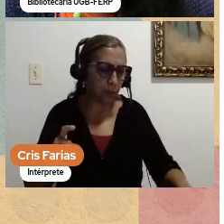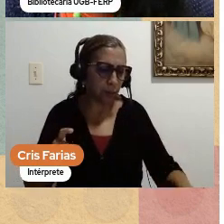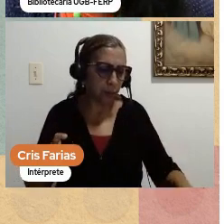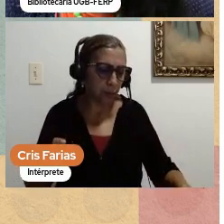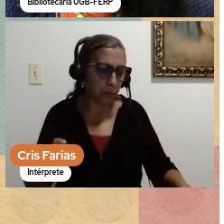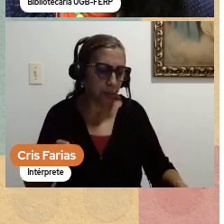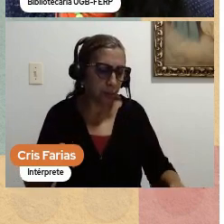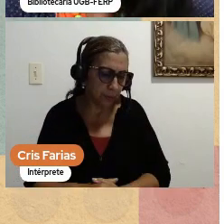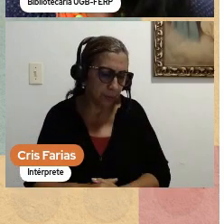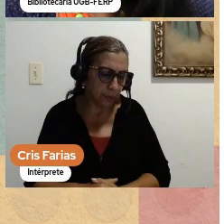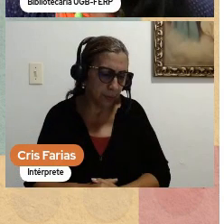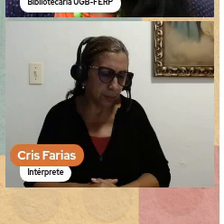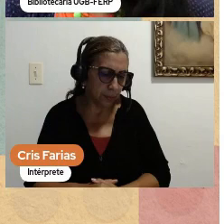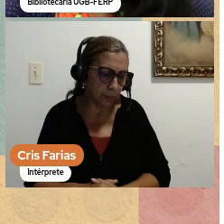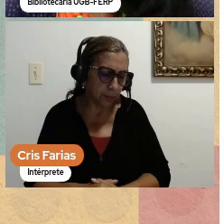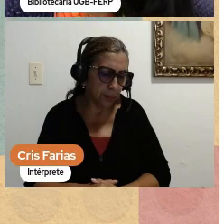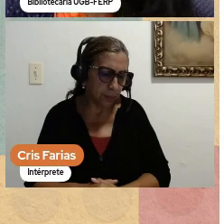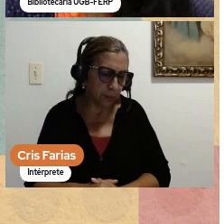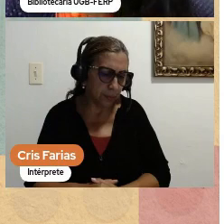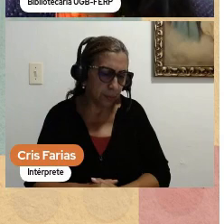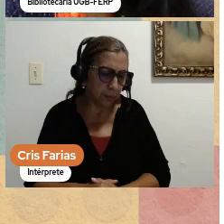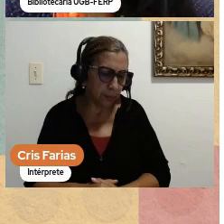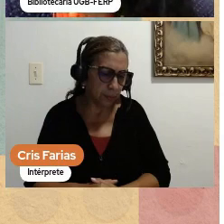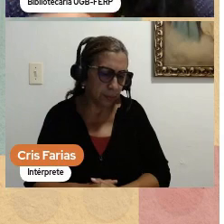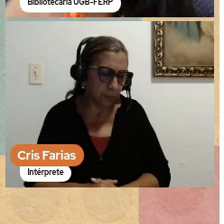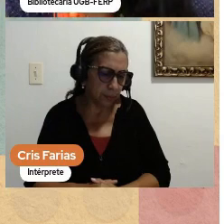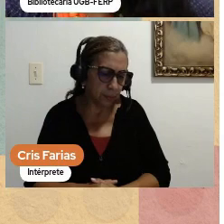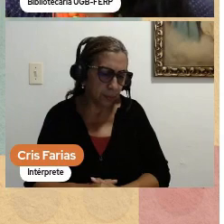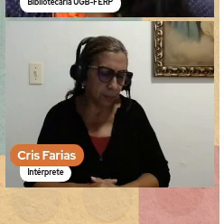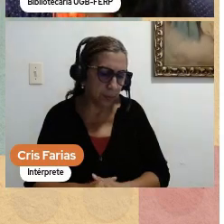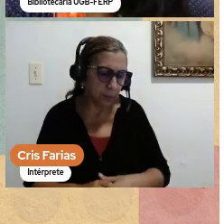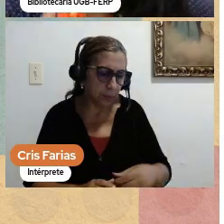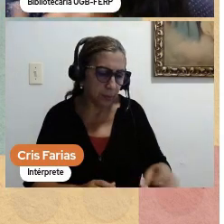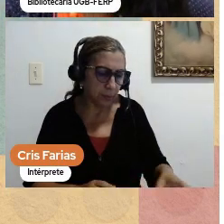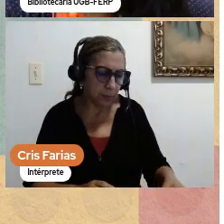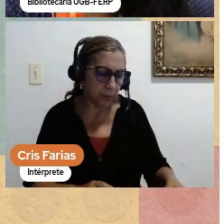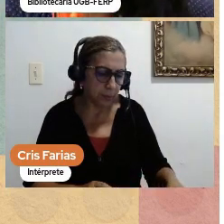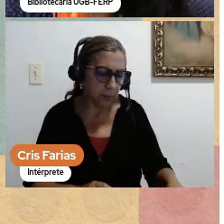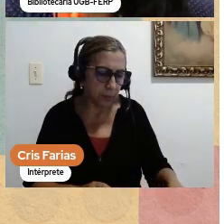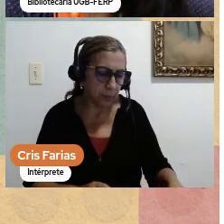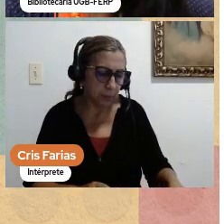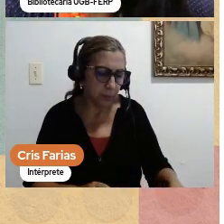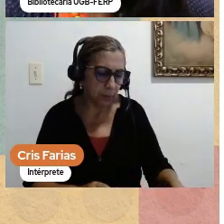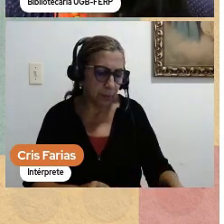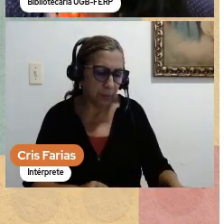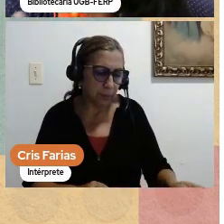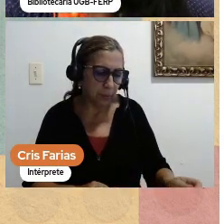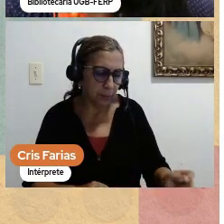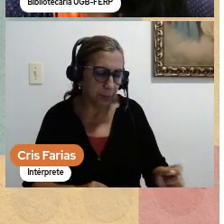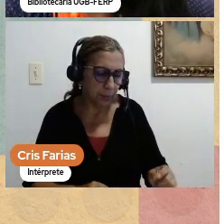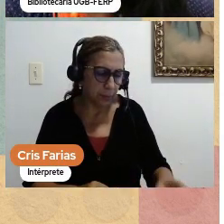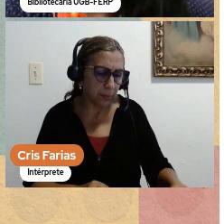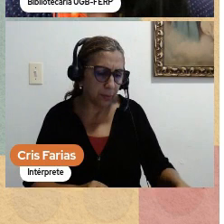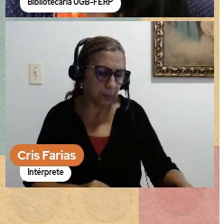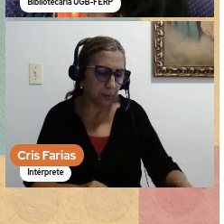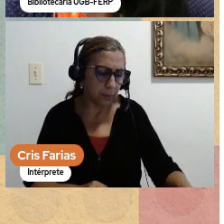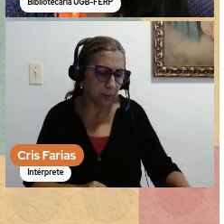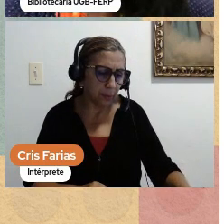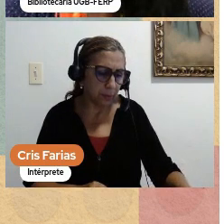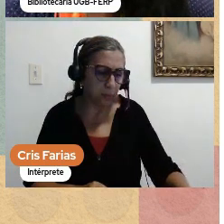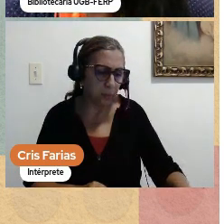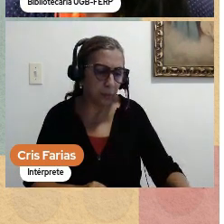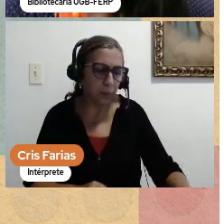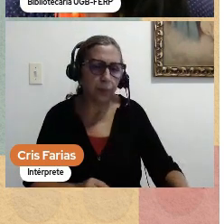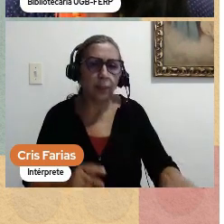Pode passar, por favor. E aqui eu deixo a consulta para quem tiver interesse em pesquisar, em fazer contato com a